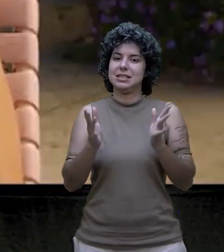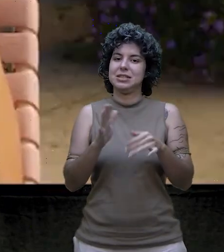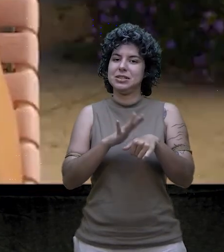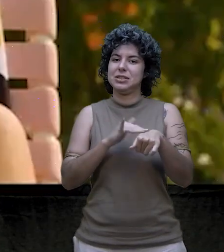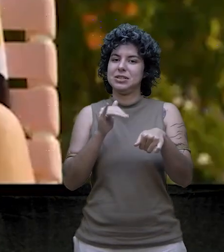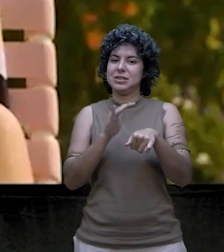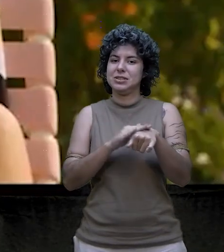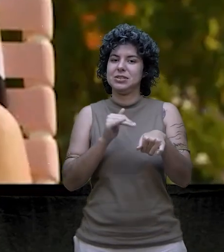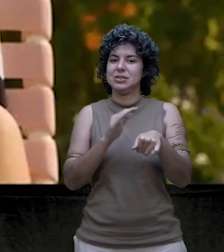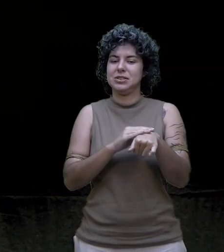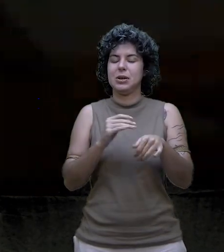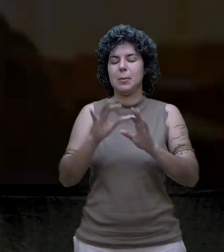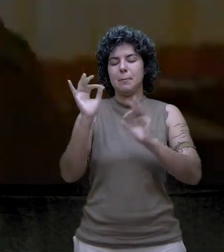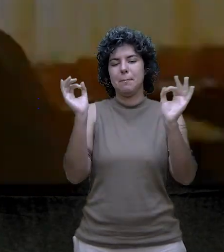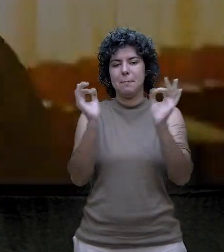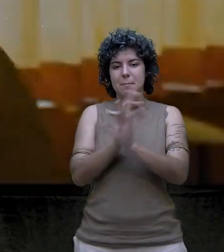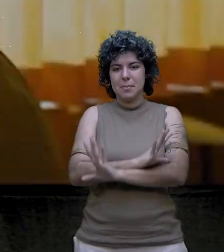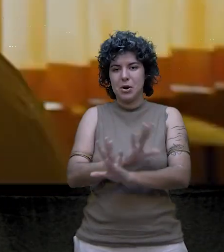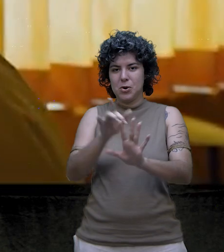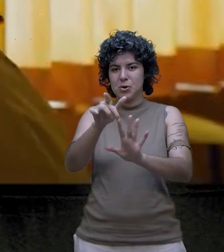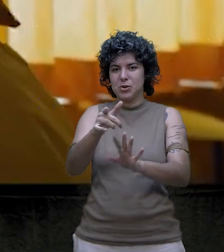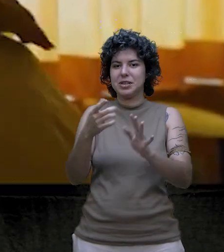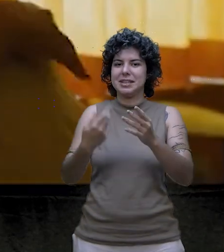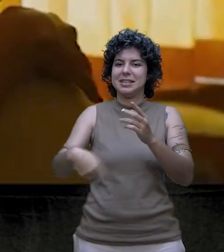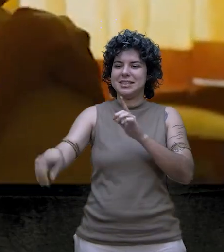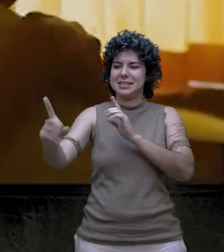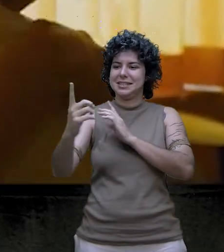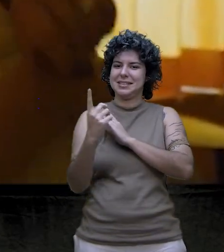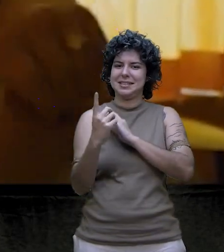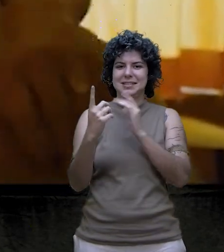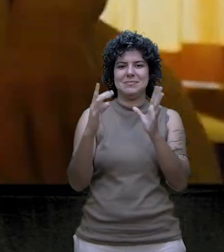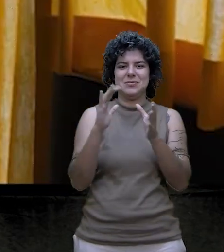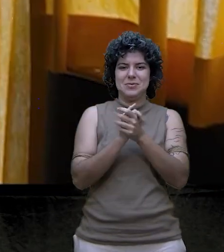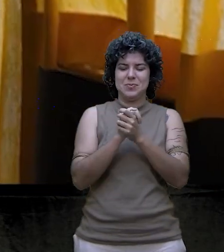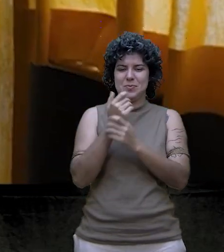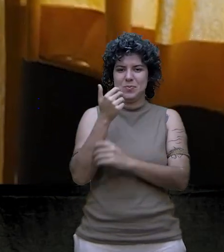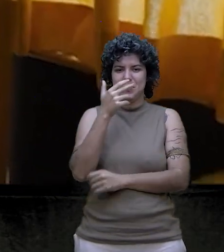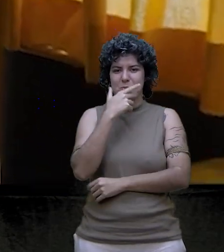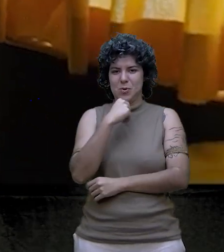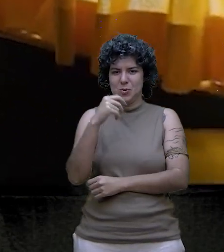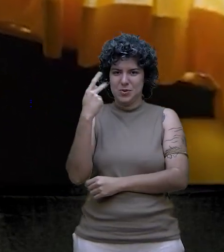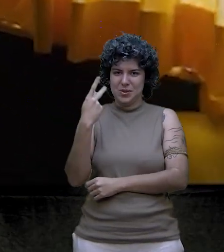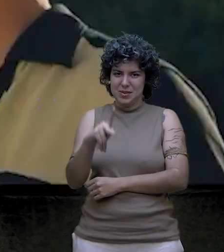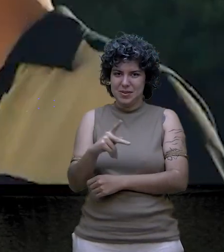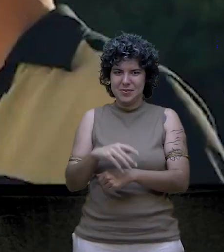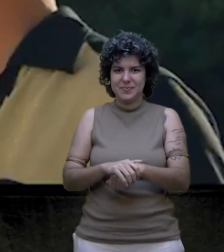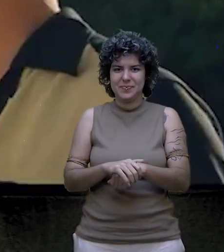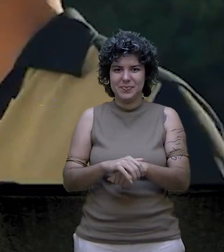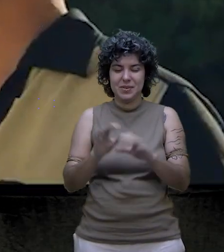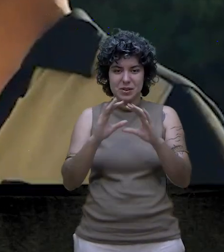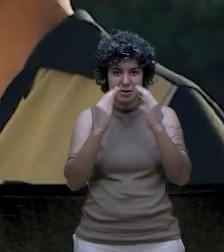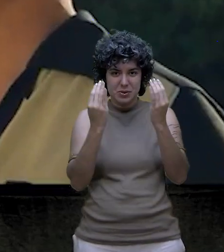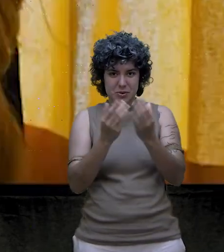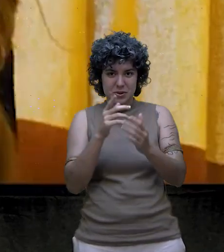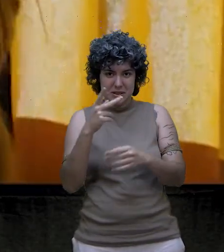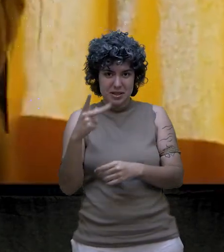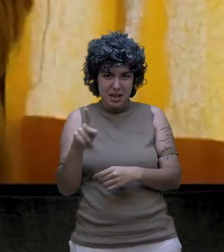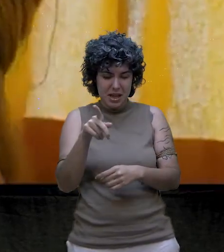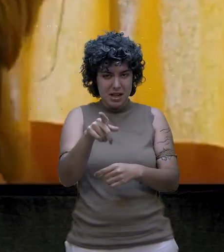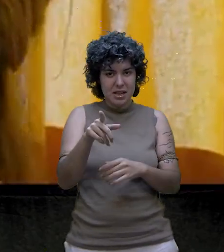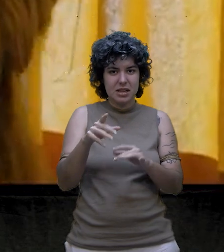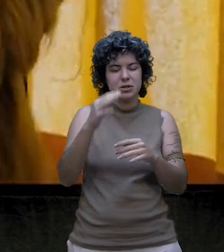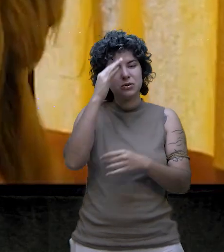um drink após o seu trabalho misterioso no projeto Vitória. A comunidade de Victory é um sonho retrô.